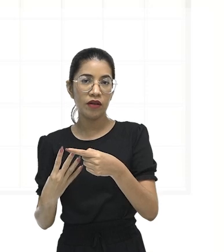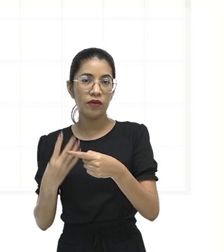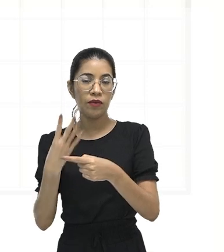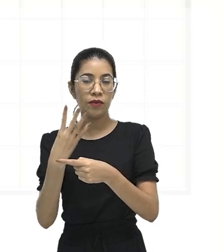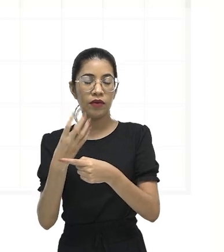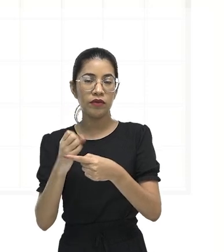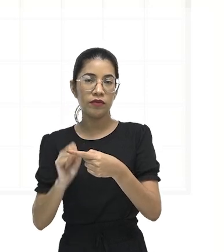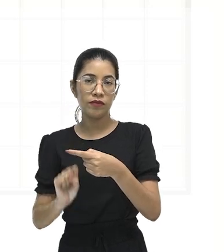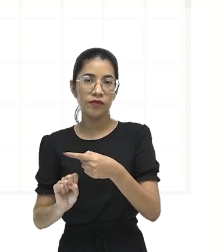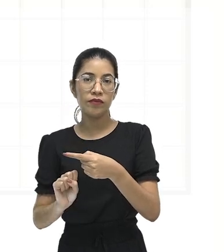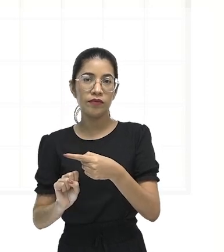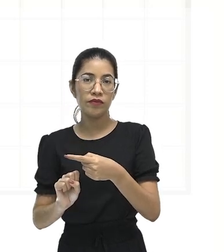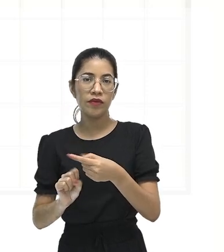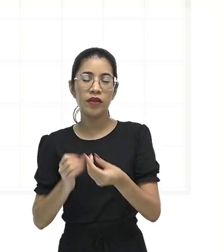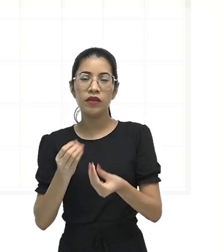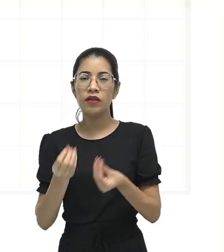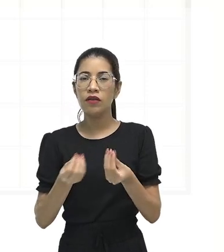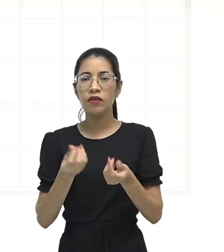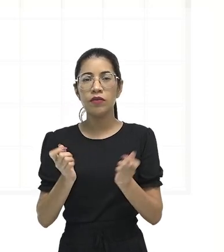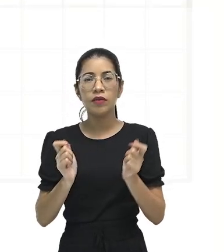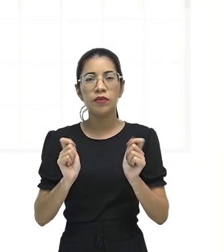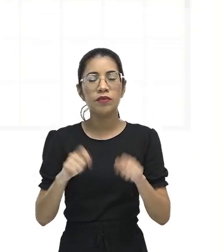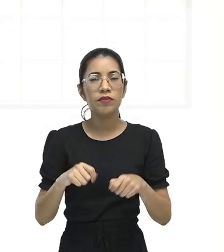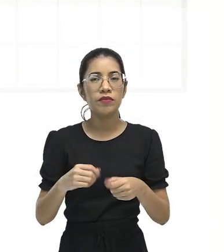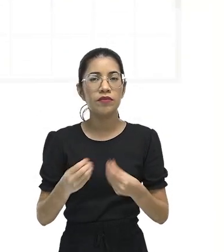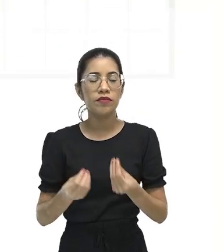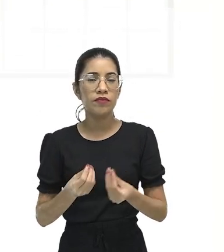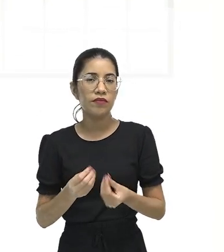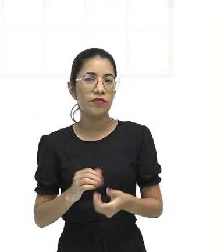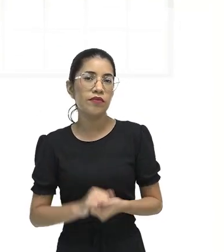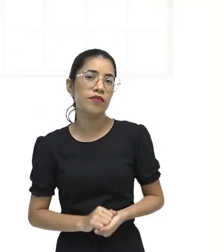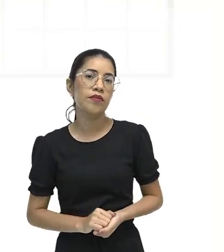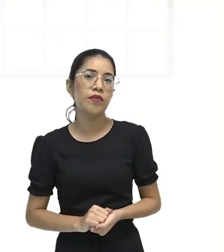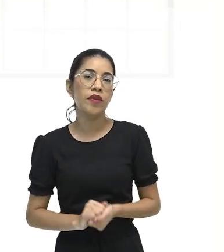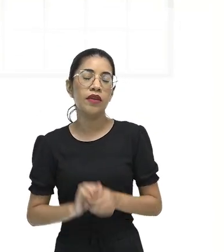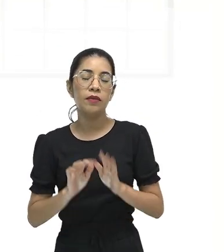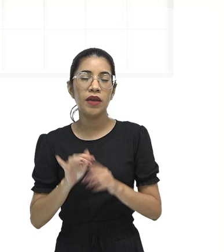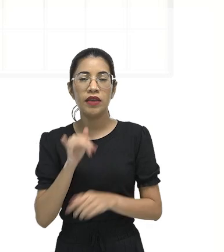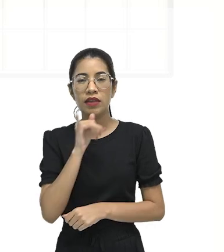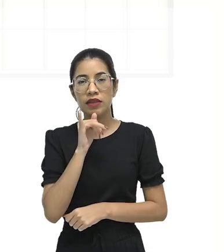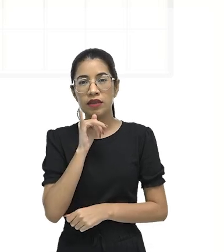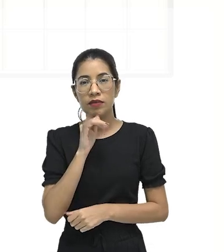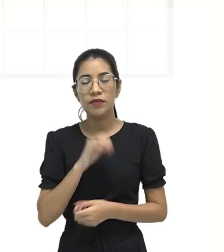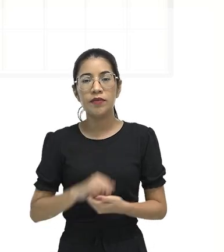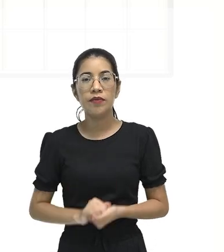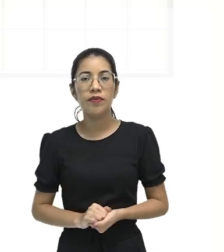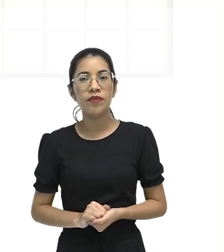4 sobre 8. Como assim, professor? Veja, se eu disser para você